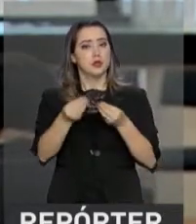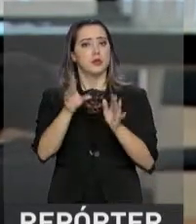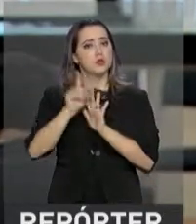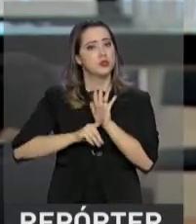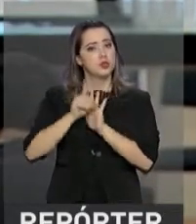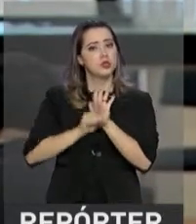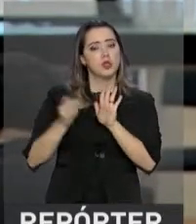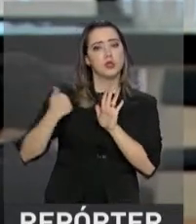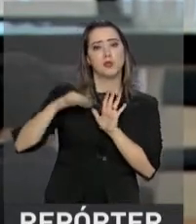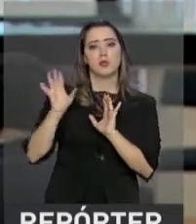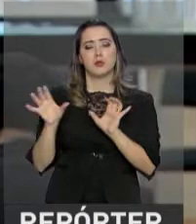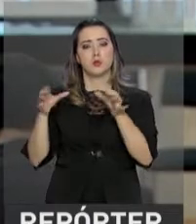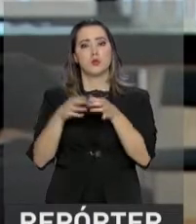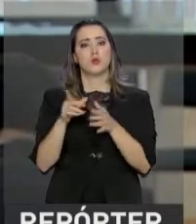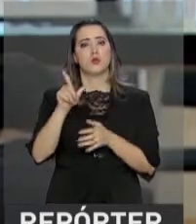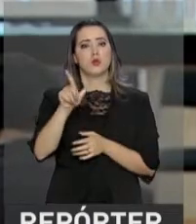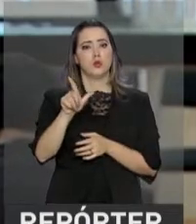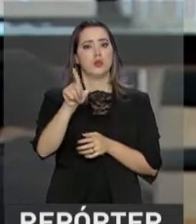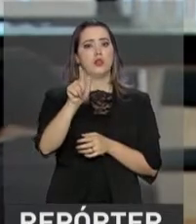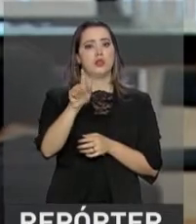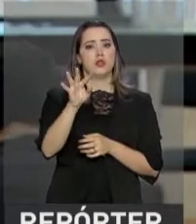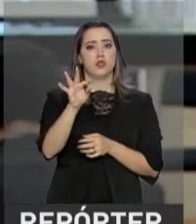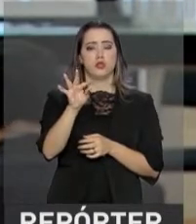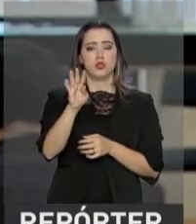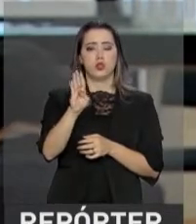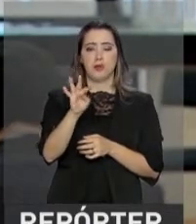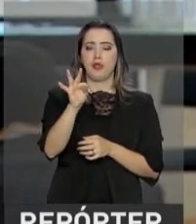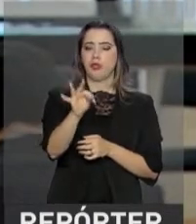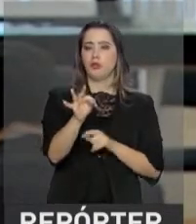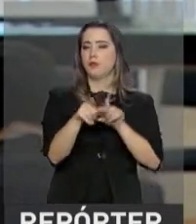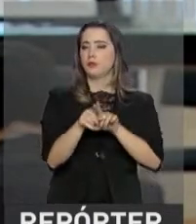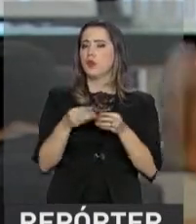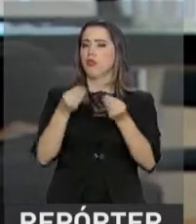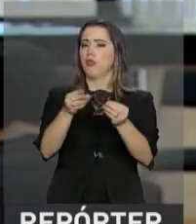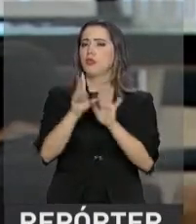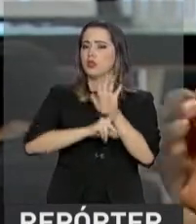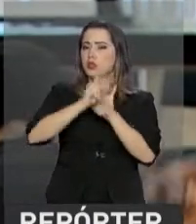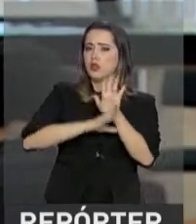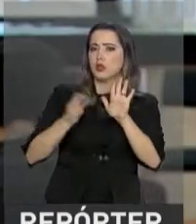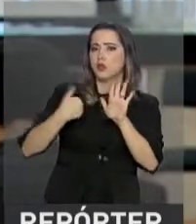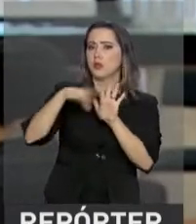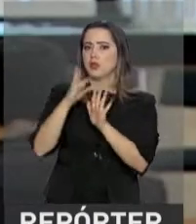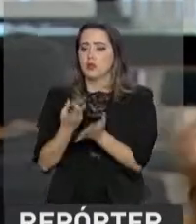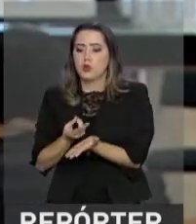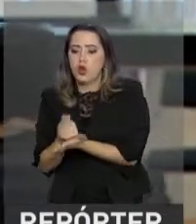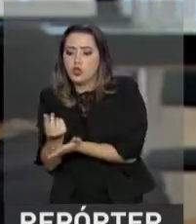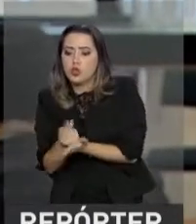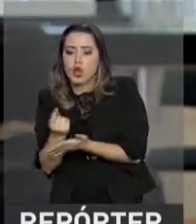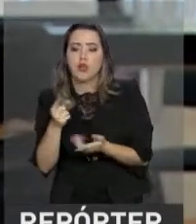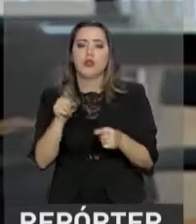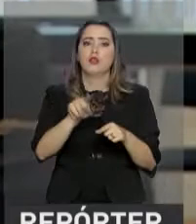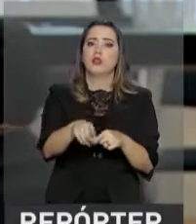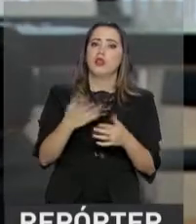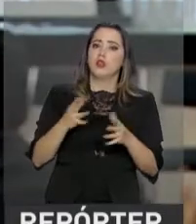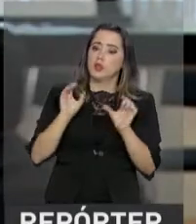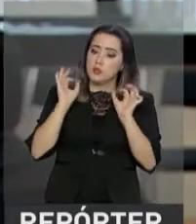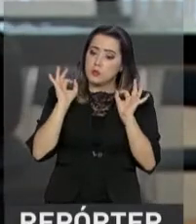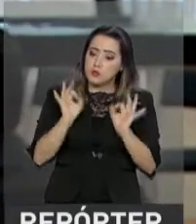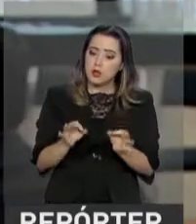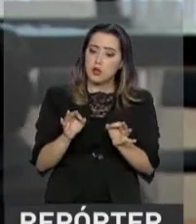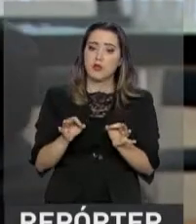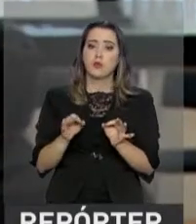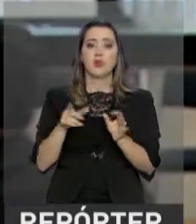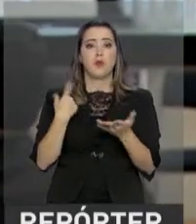mais direitos para a população LGBT, para garantir uma fonte de recurso maior e mais robusta para